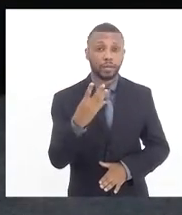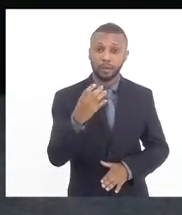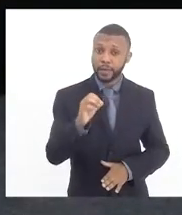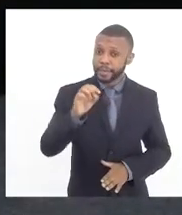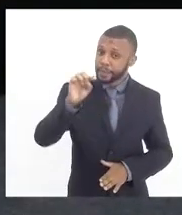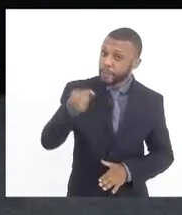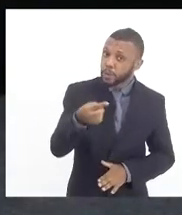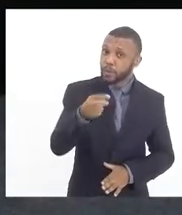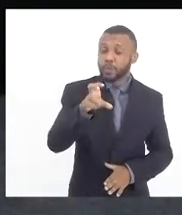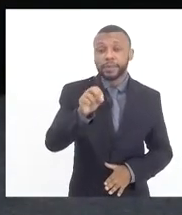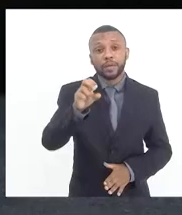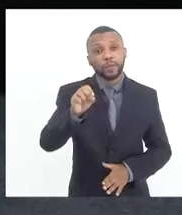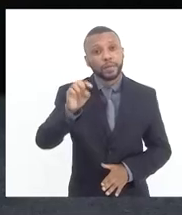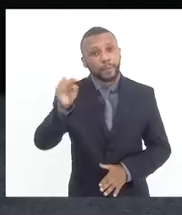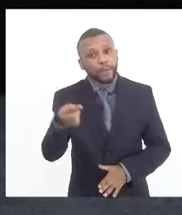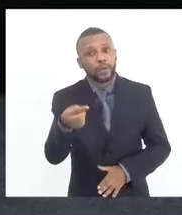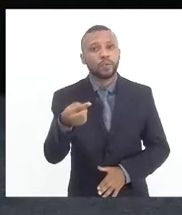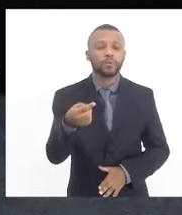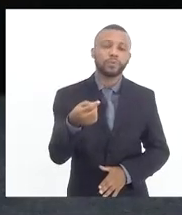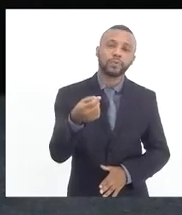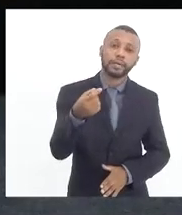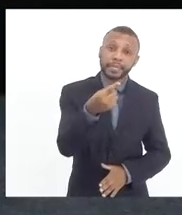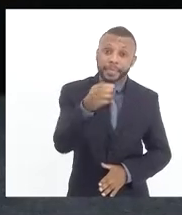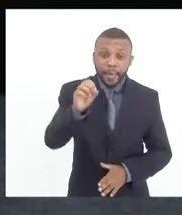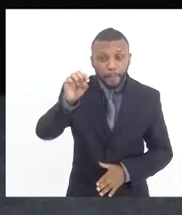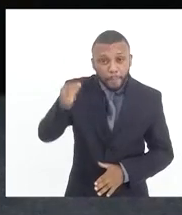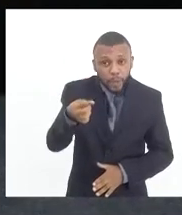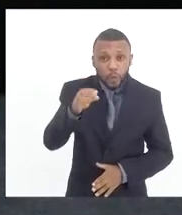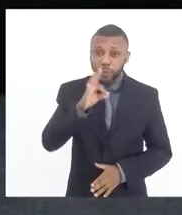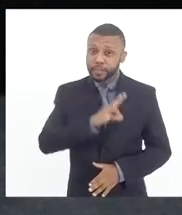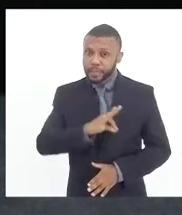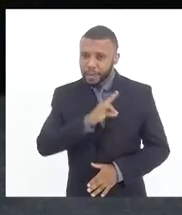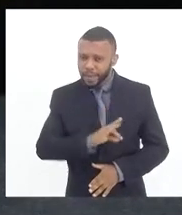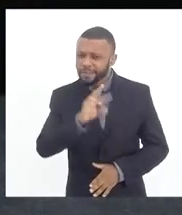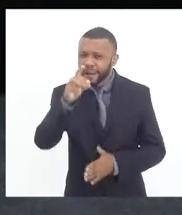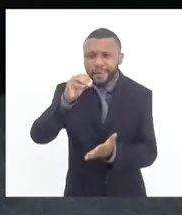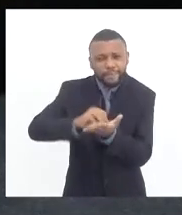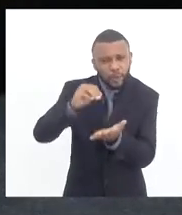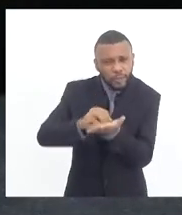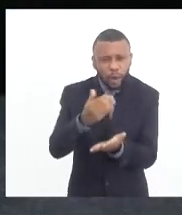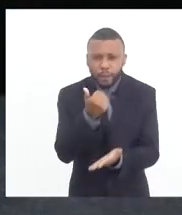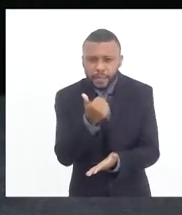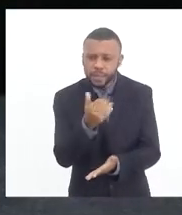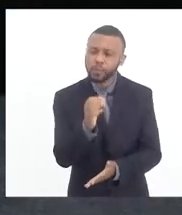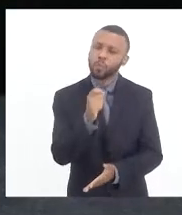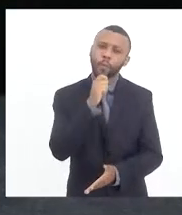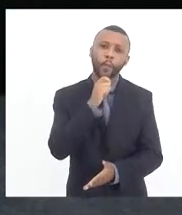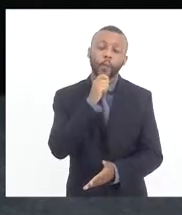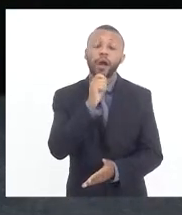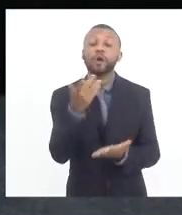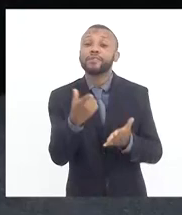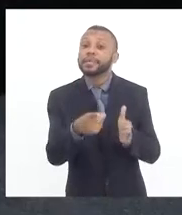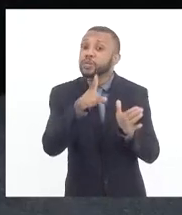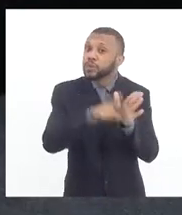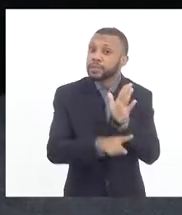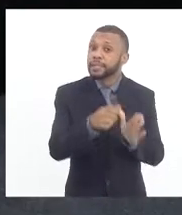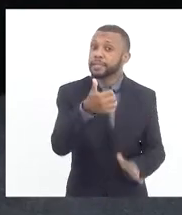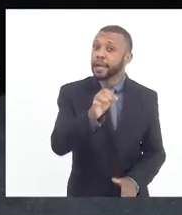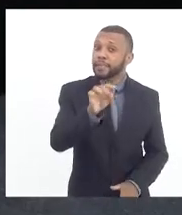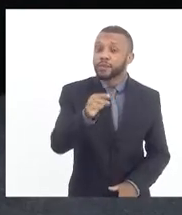50.000 100.000 500 mil no estado vai faltar comida não vai agora você tira